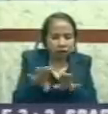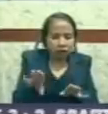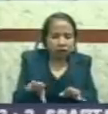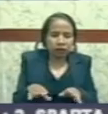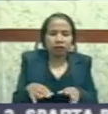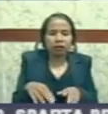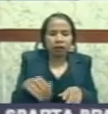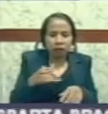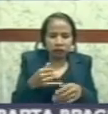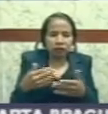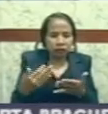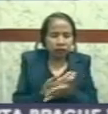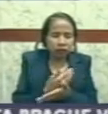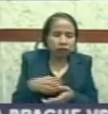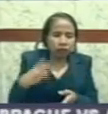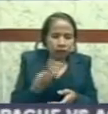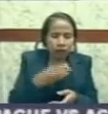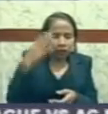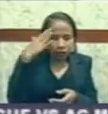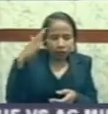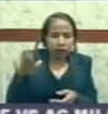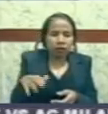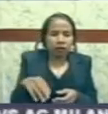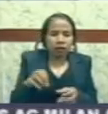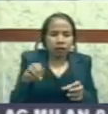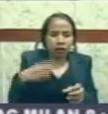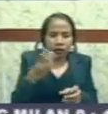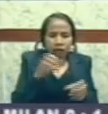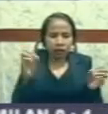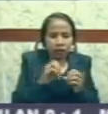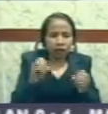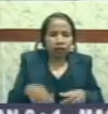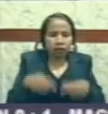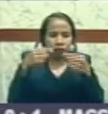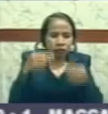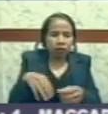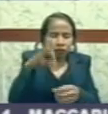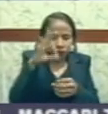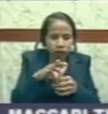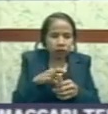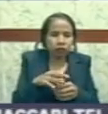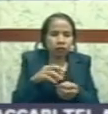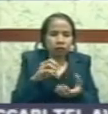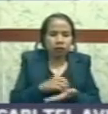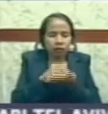tene. Mas bem, quando a mim lá foi, a minha votos para a IOA, então